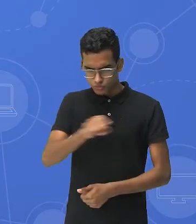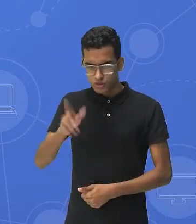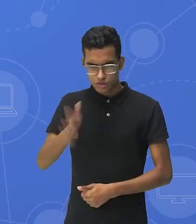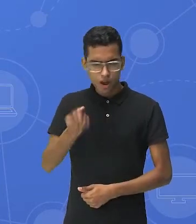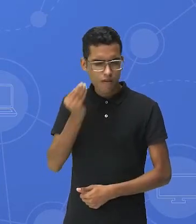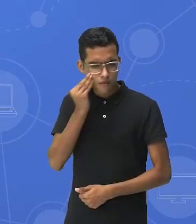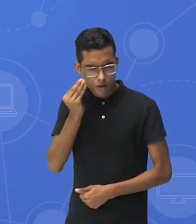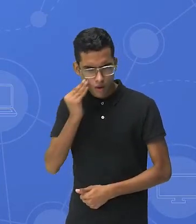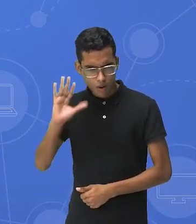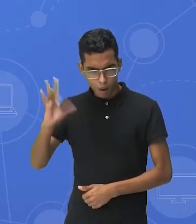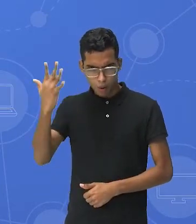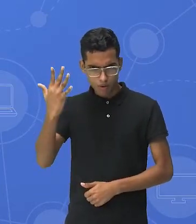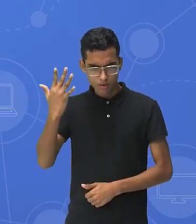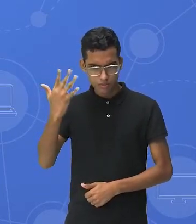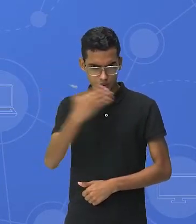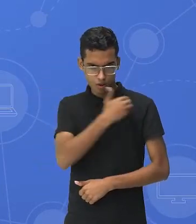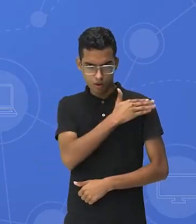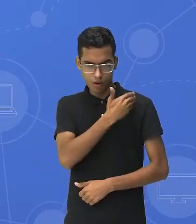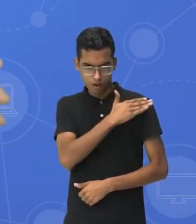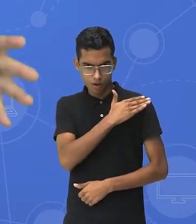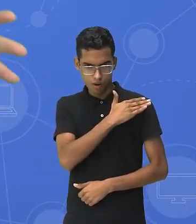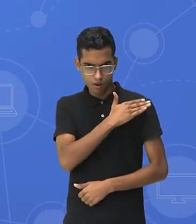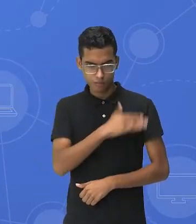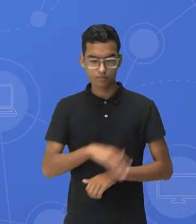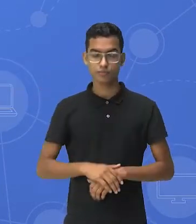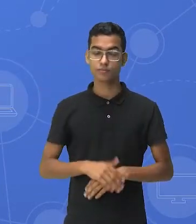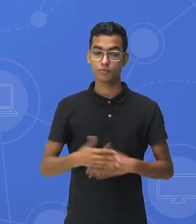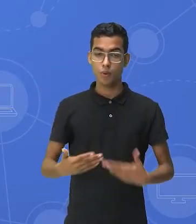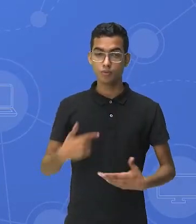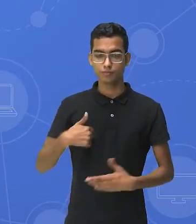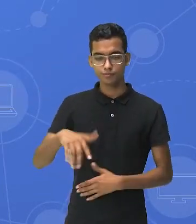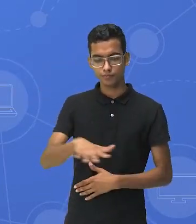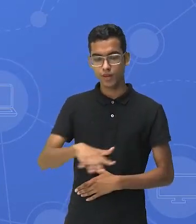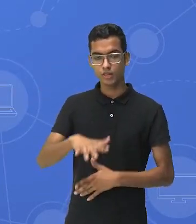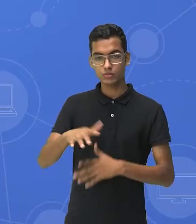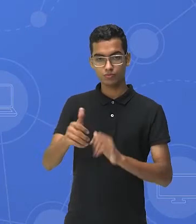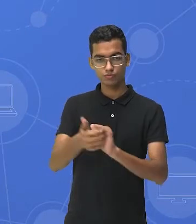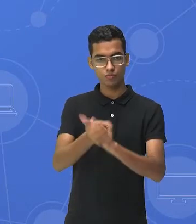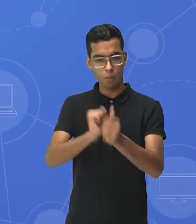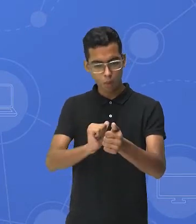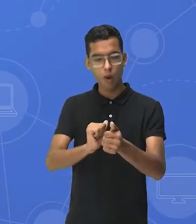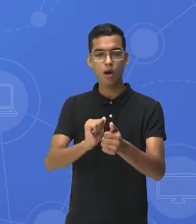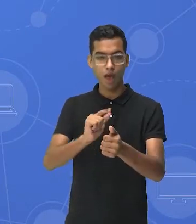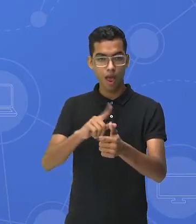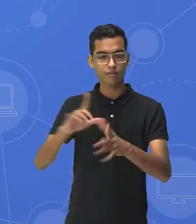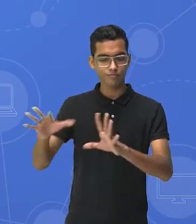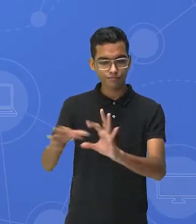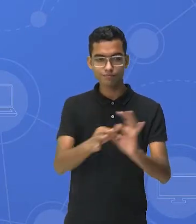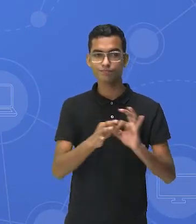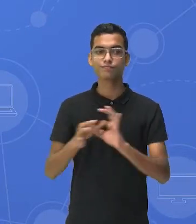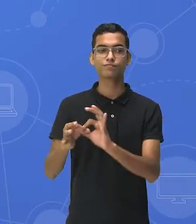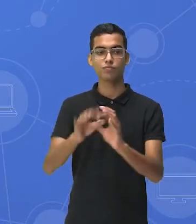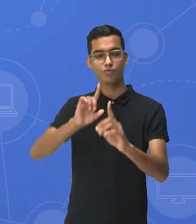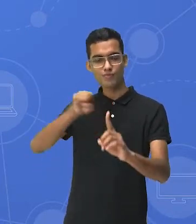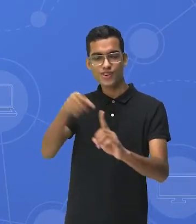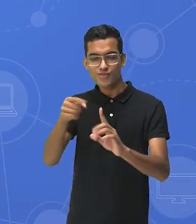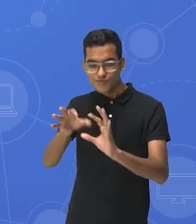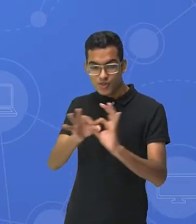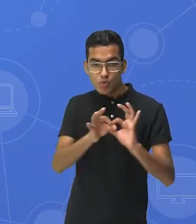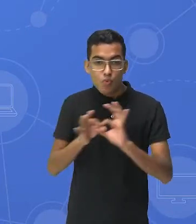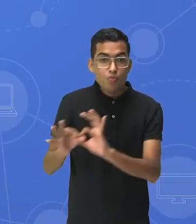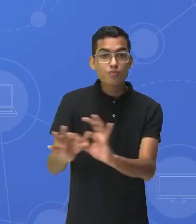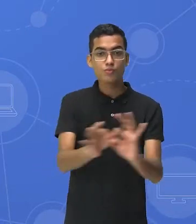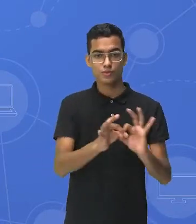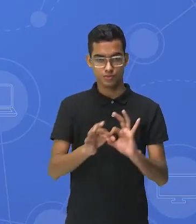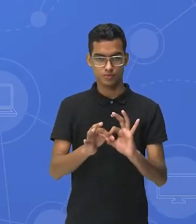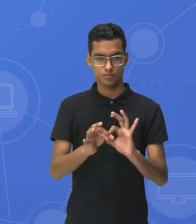é o quê? É que o esporte é algo para unir. Mas será que isso acontece de fato nos dias de